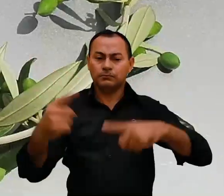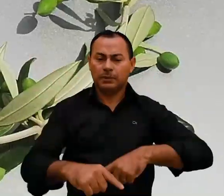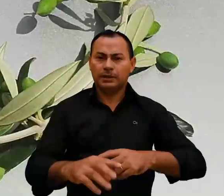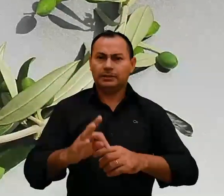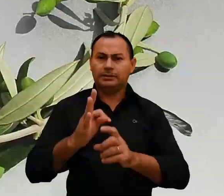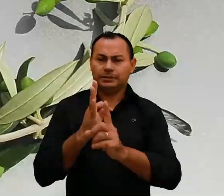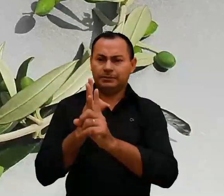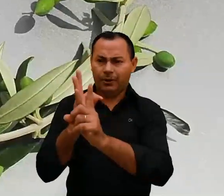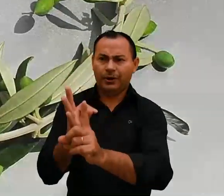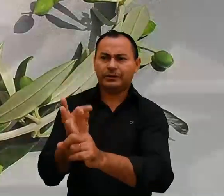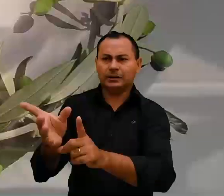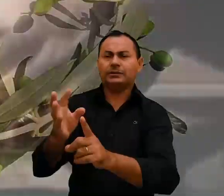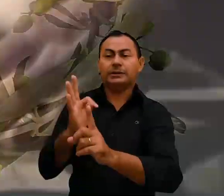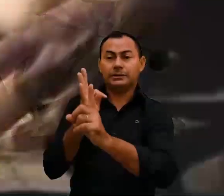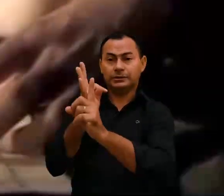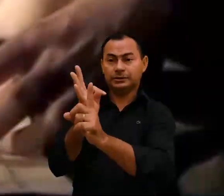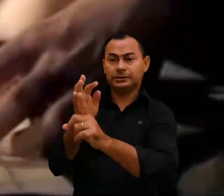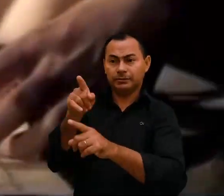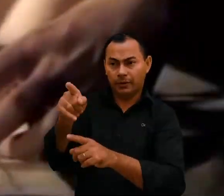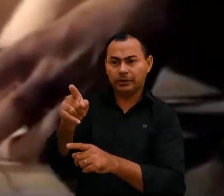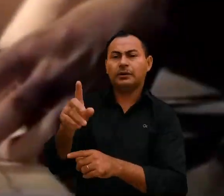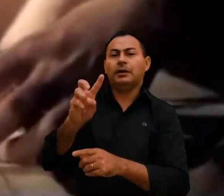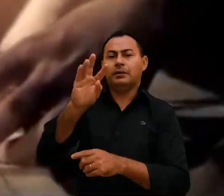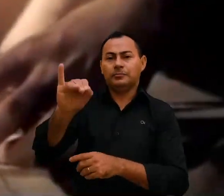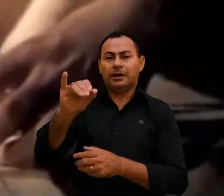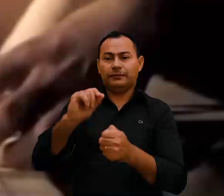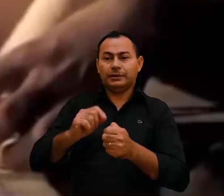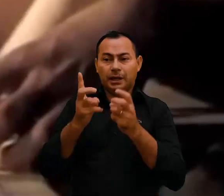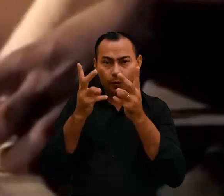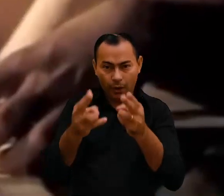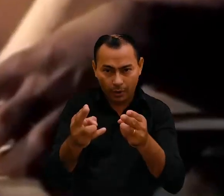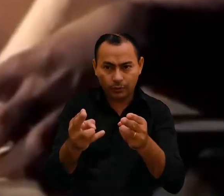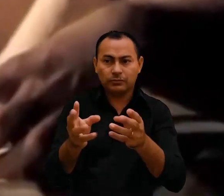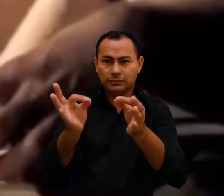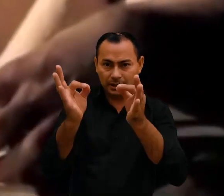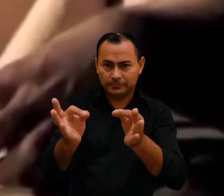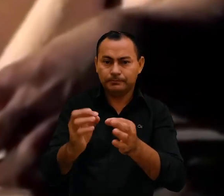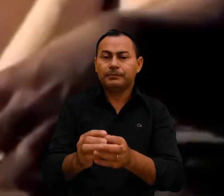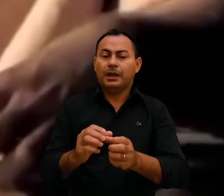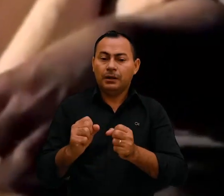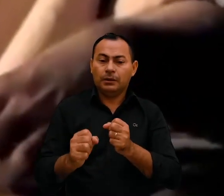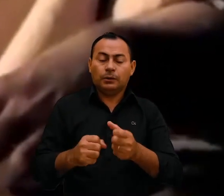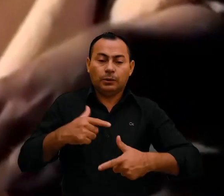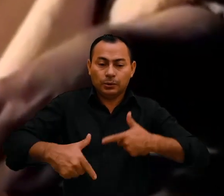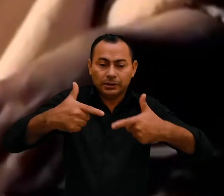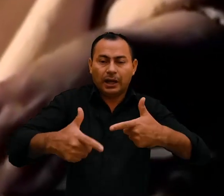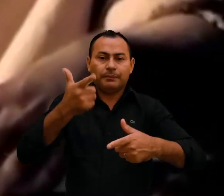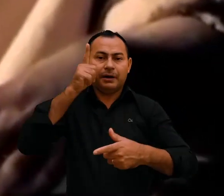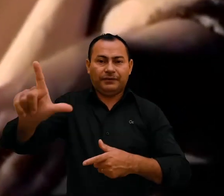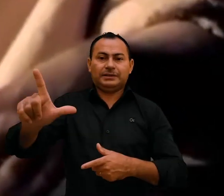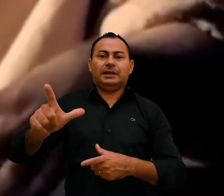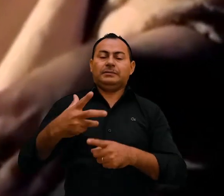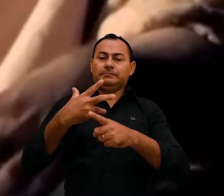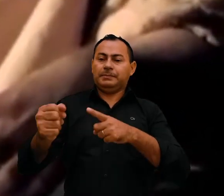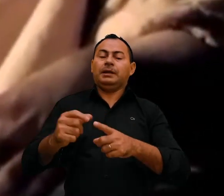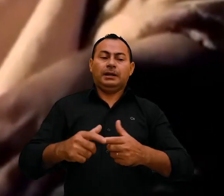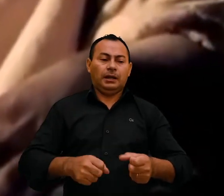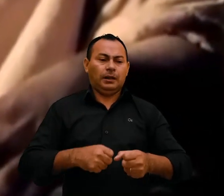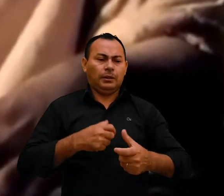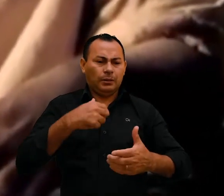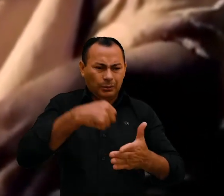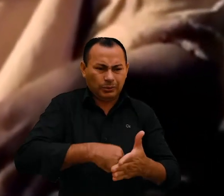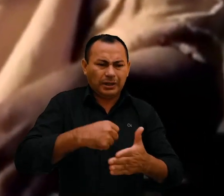claro qual era o desafio para Timóteo Timóteo você vai fazer a mesma coisa vai correr para vencer